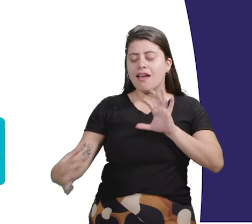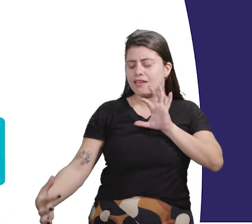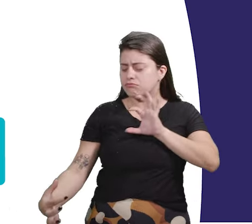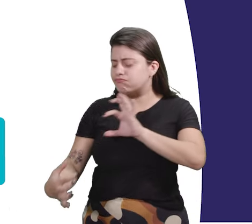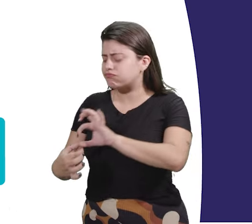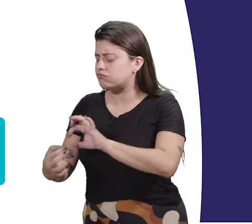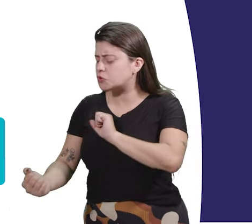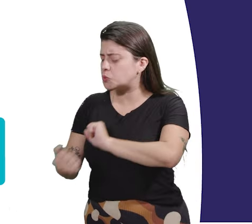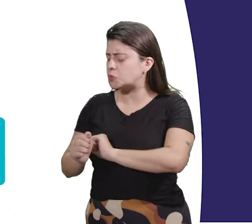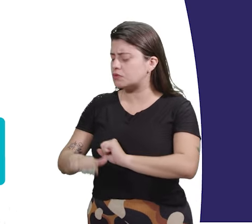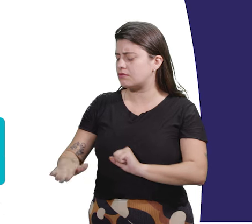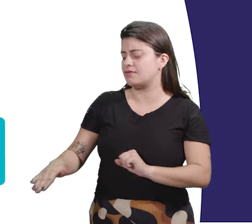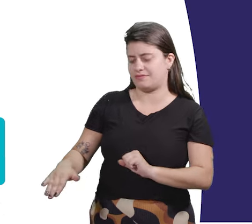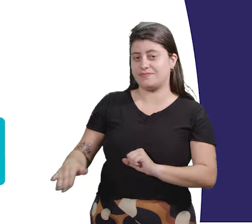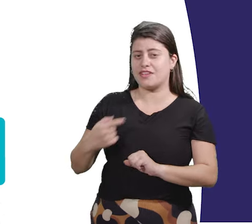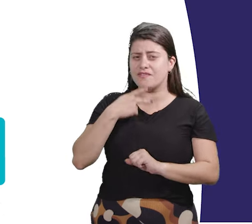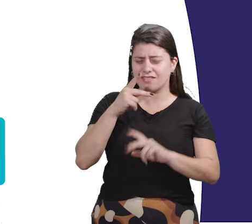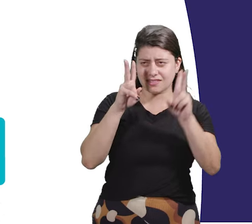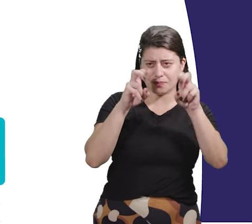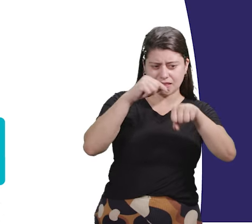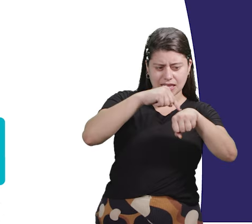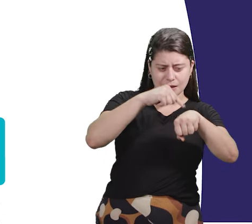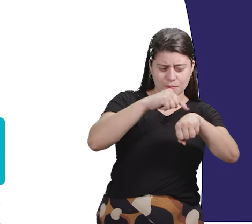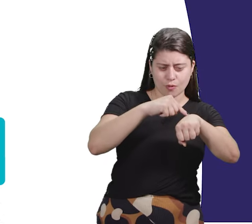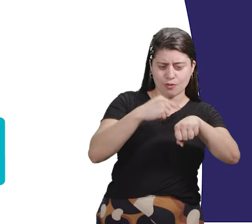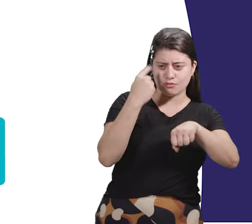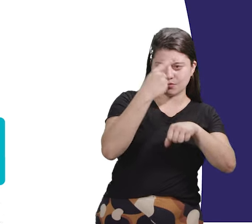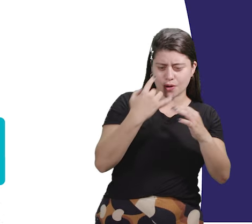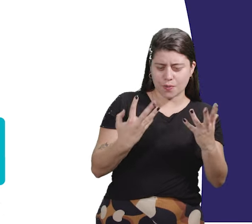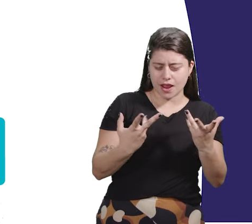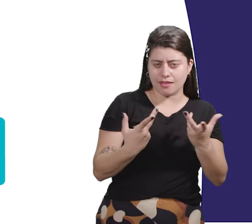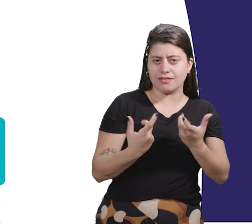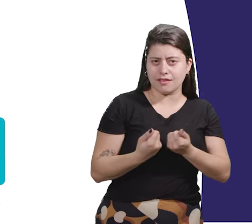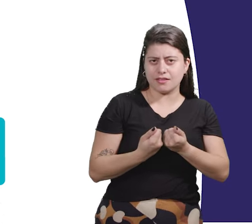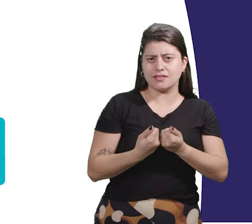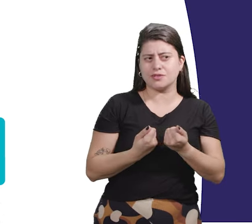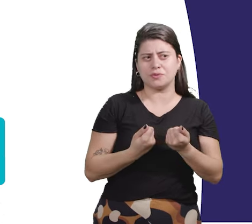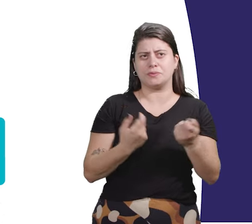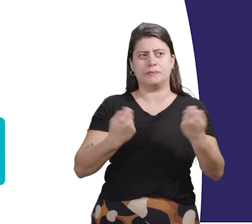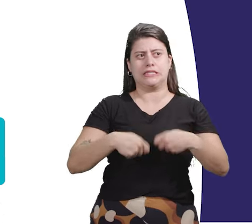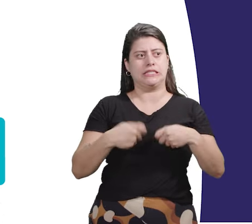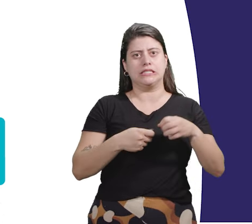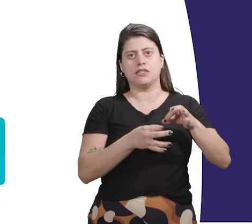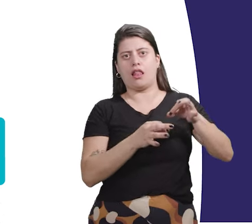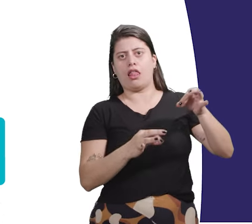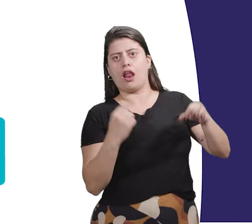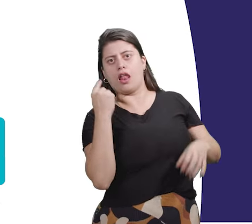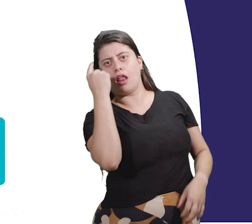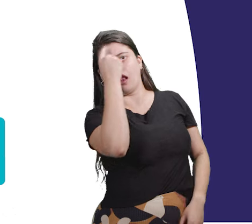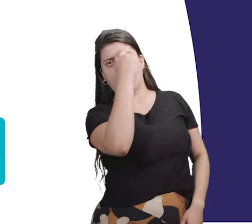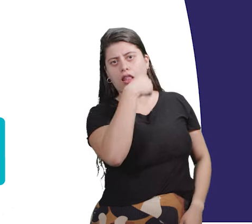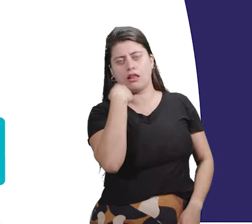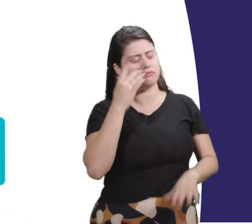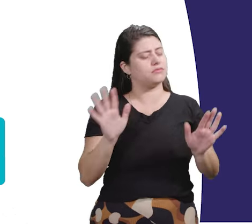fala de tempo de qualidade, não precisa ser nada assim, de tão extenso, só precisa ser um tempo